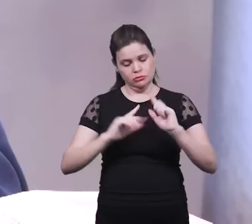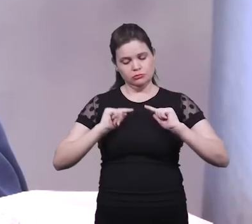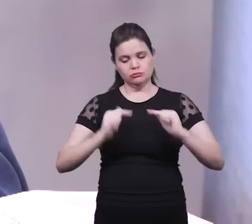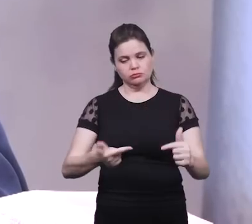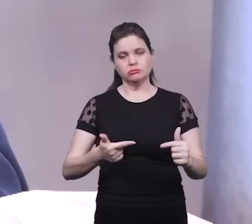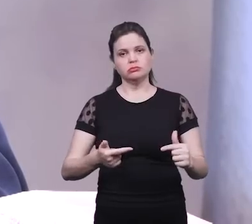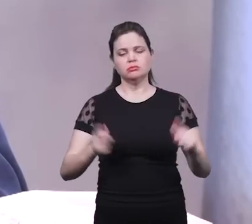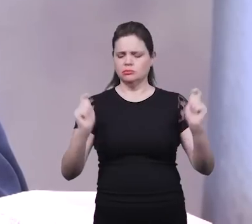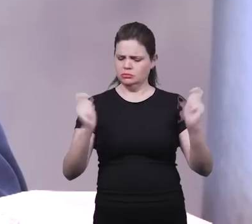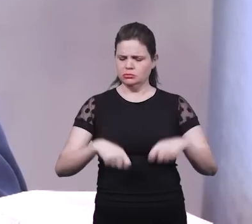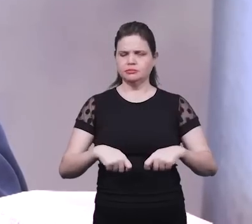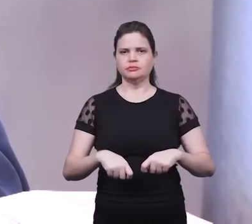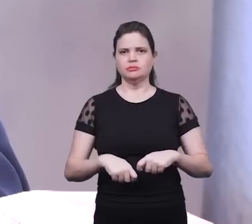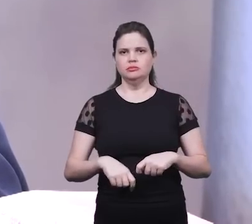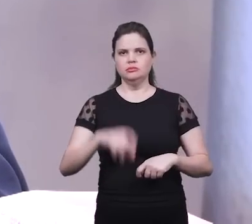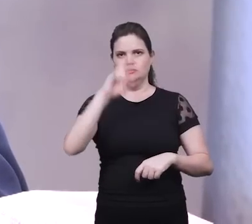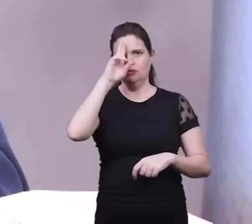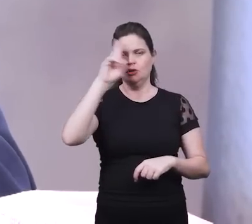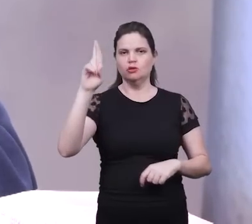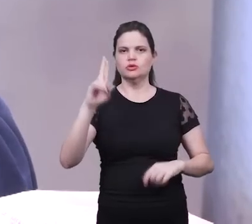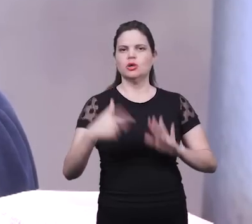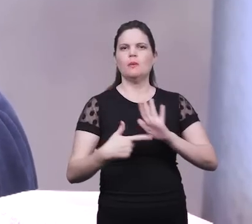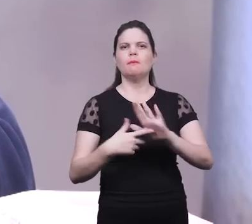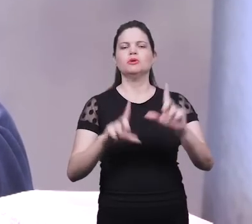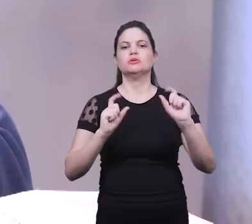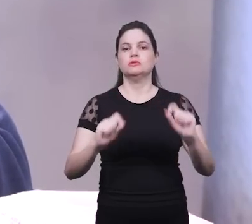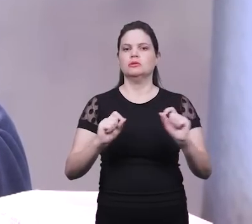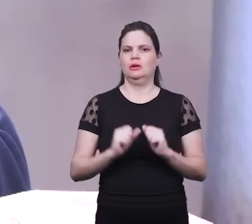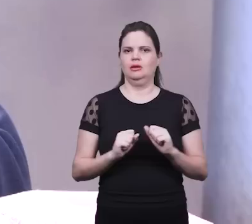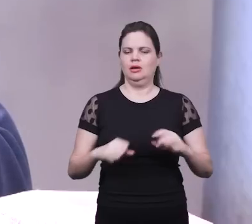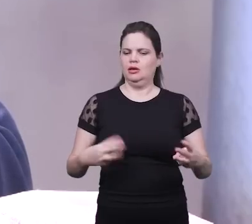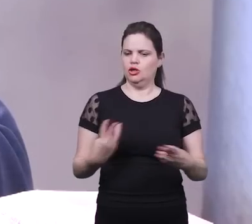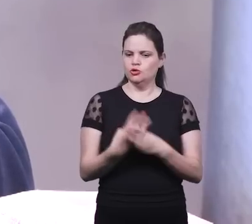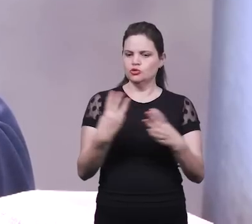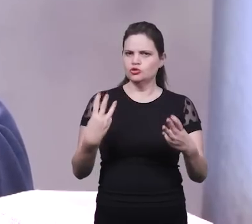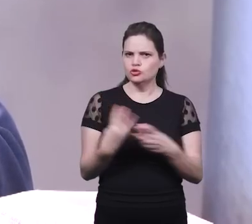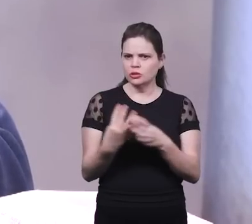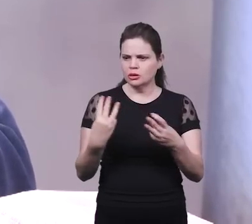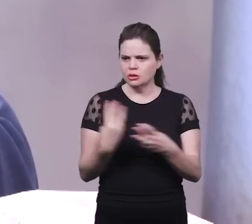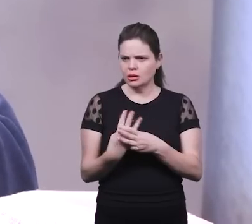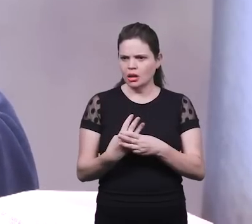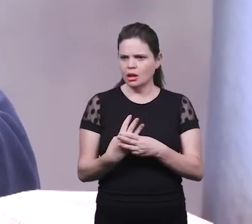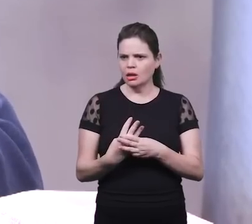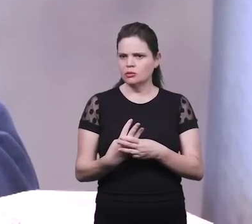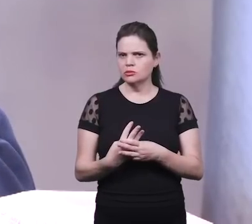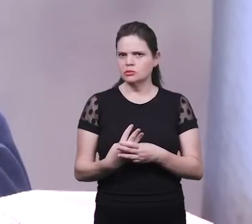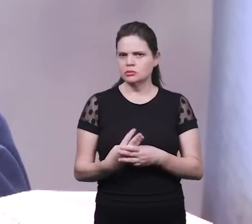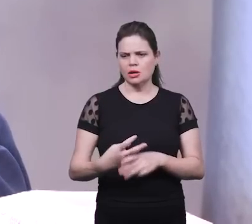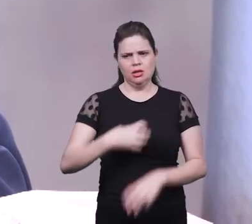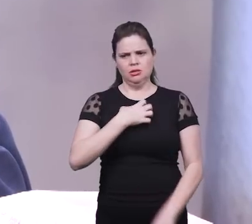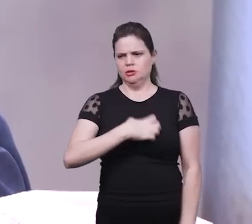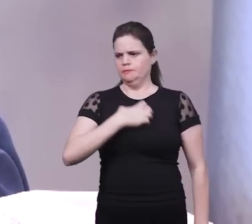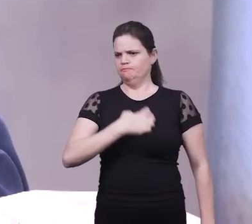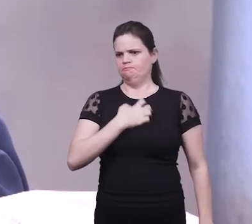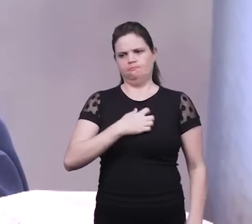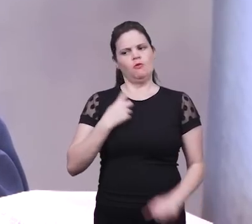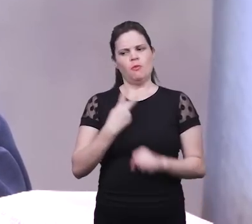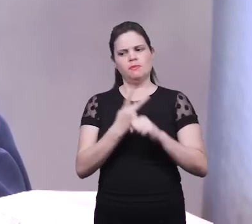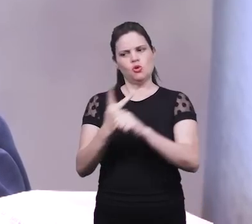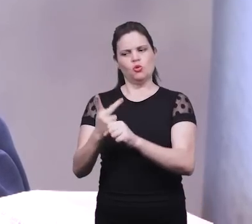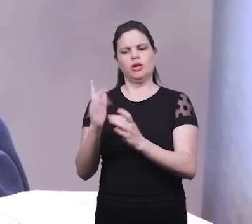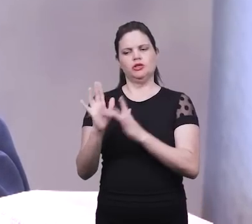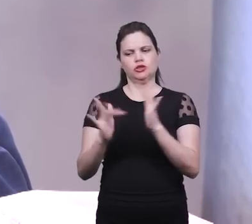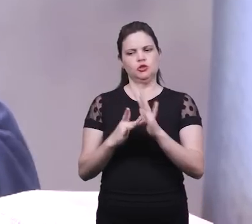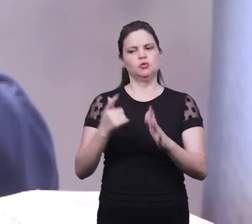o texto diz claramente, por isso os judeus ainda mais procuravam matá-lo, porque